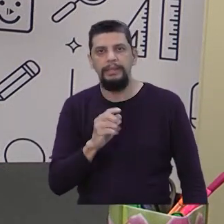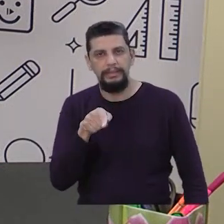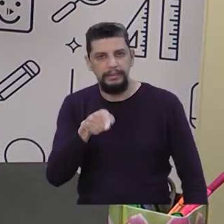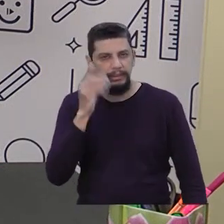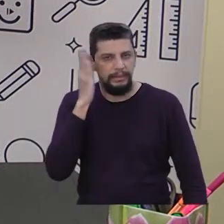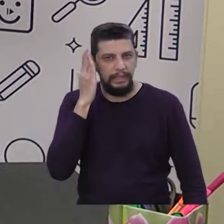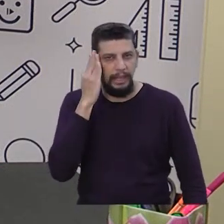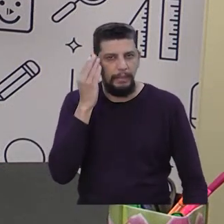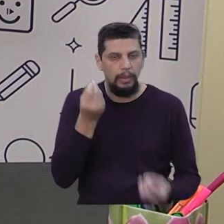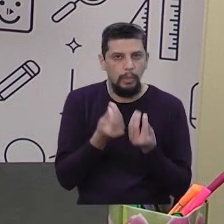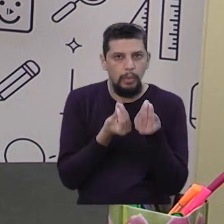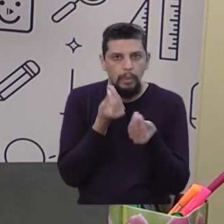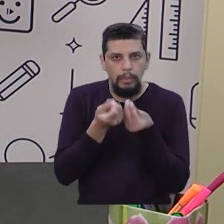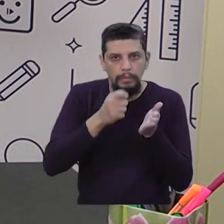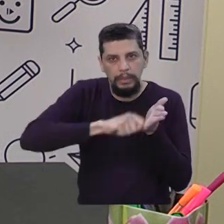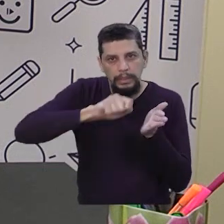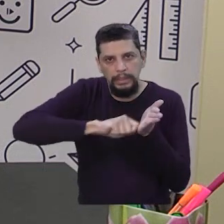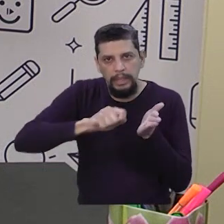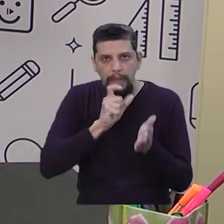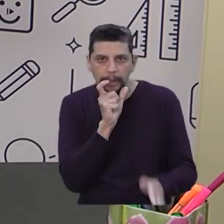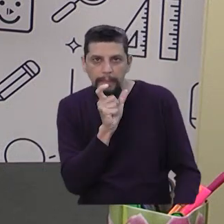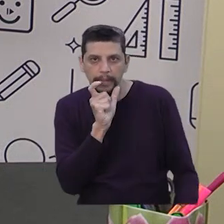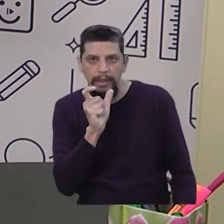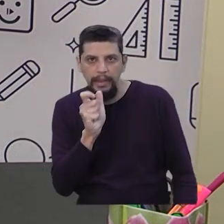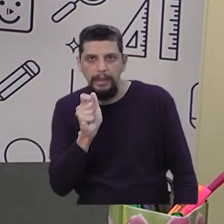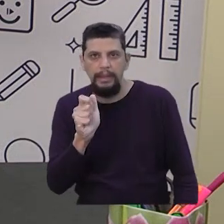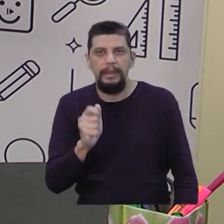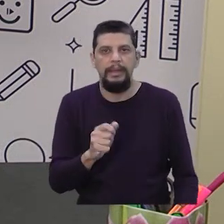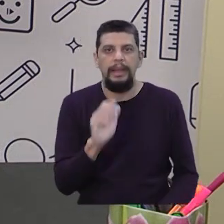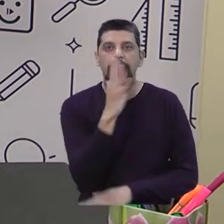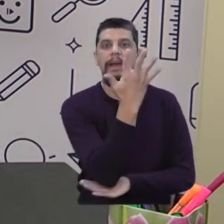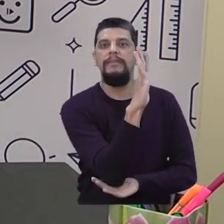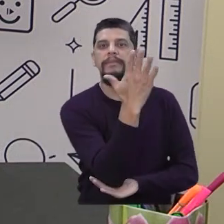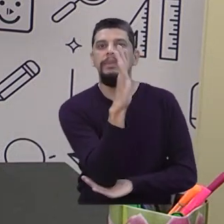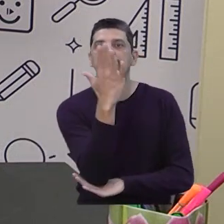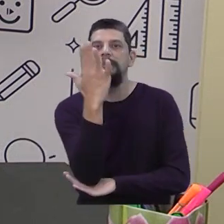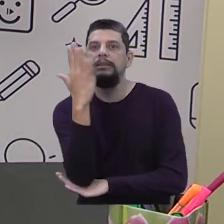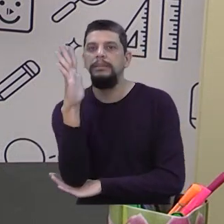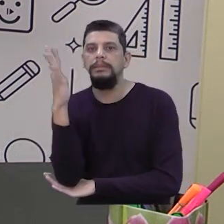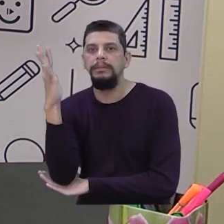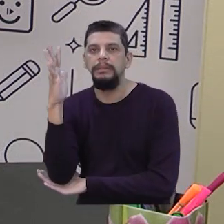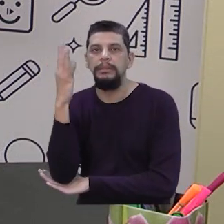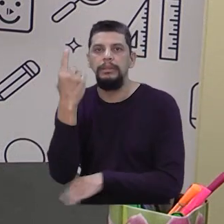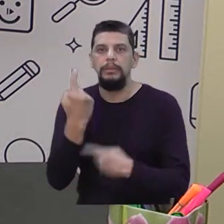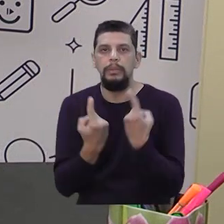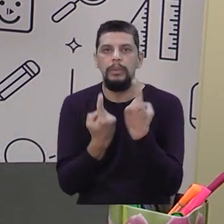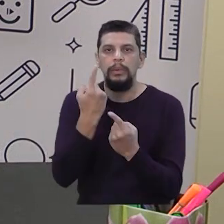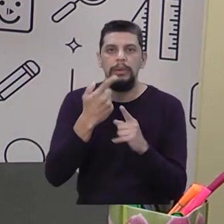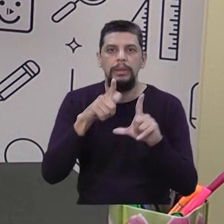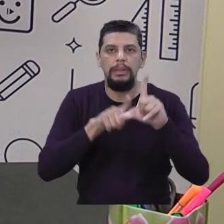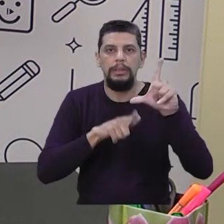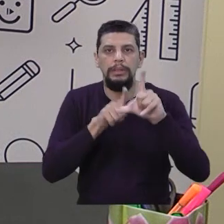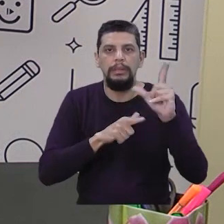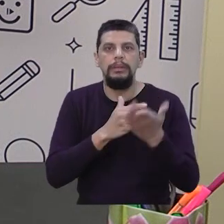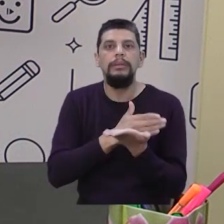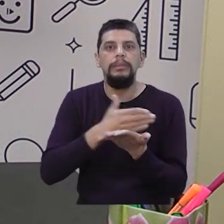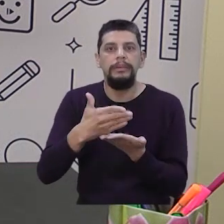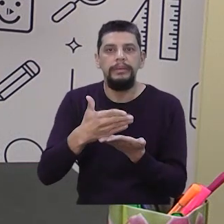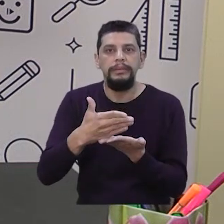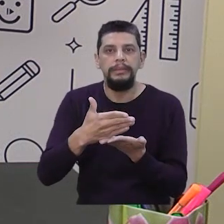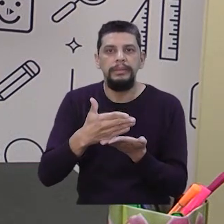vocês sabem como que faz a escrita dessa palavra? Árvore. Com que letra começa? Começa